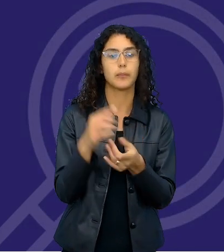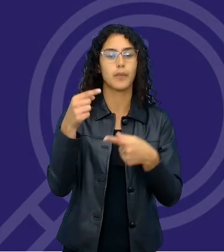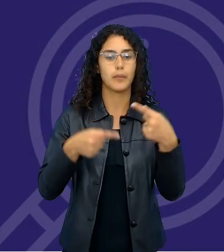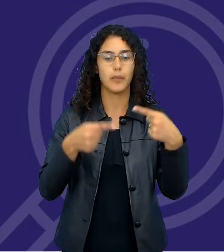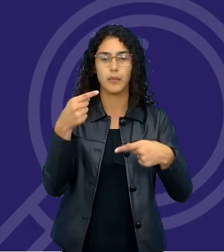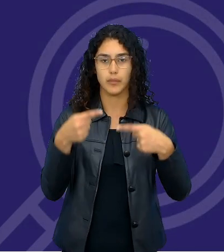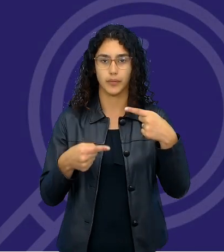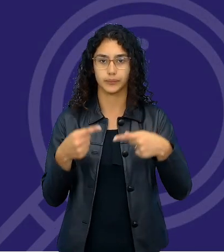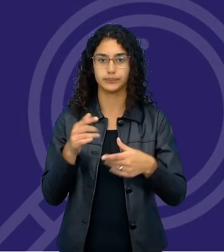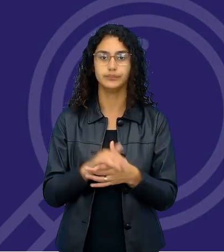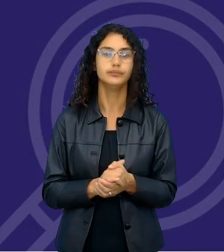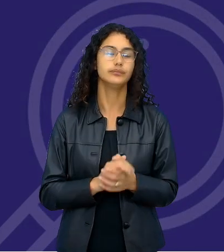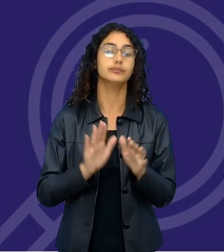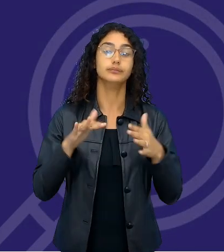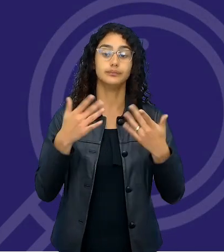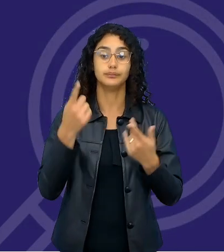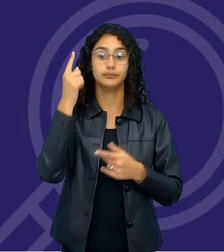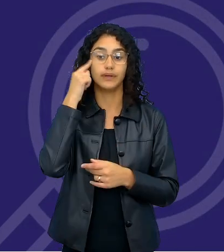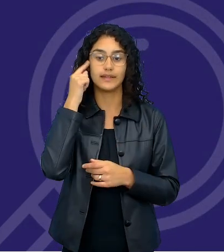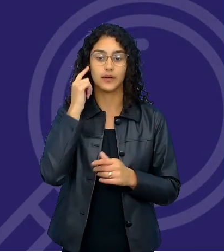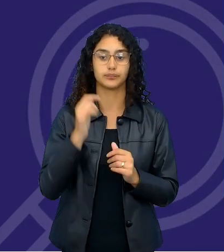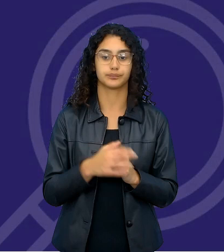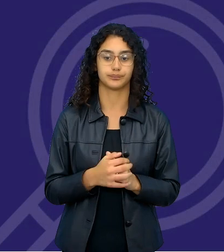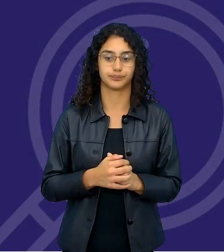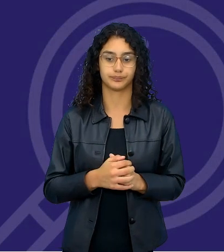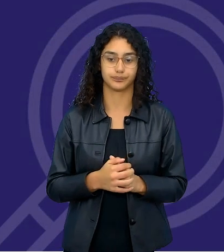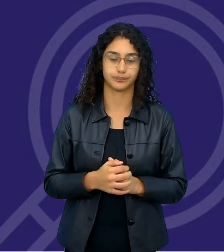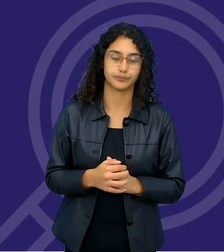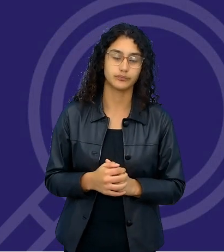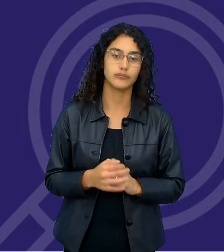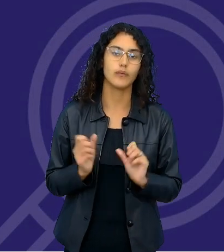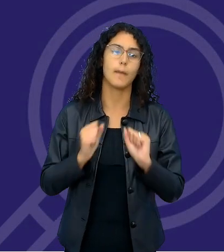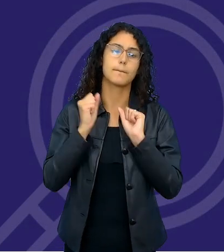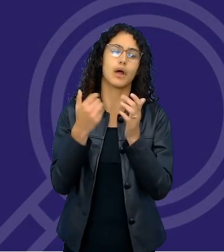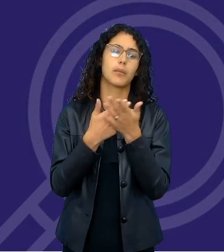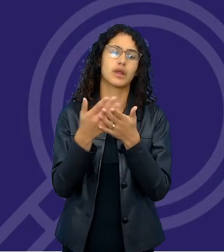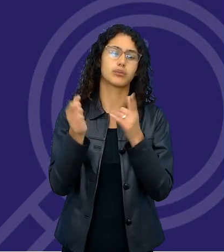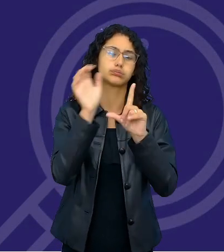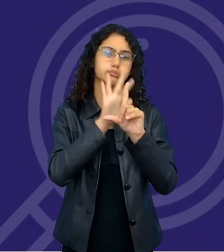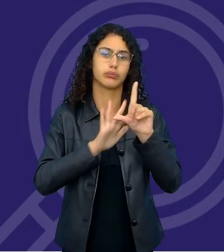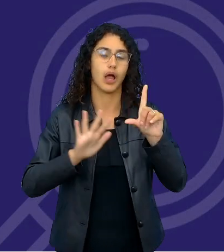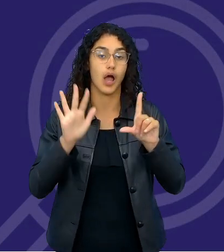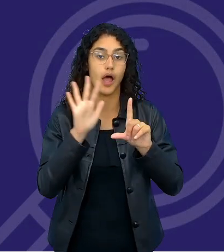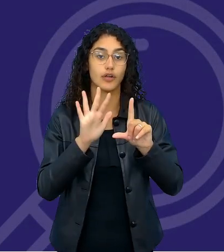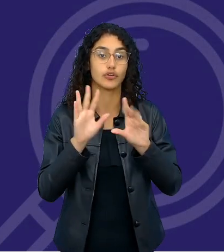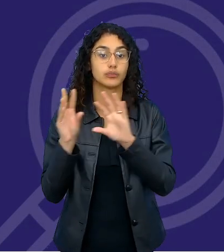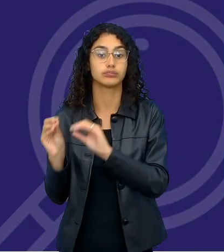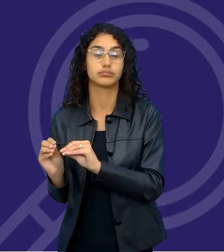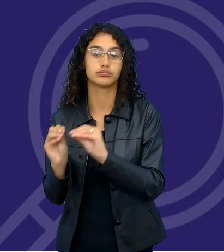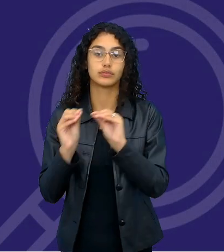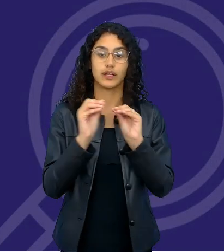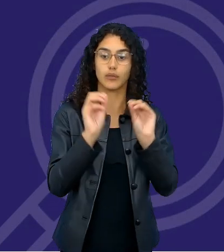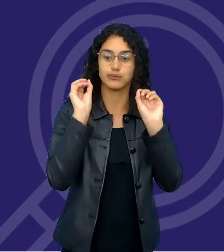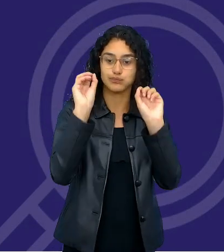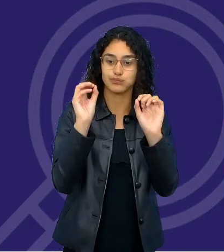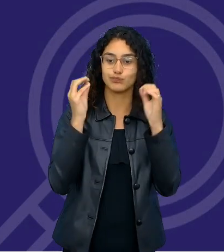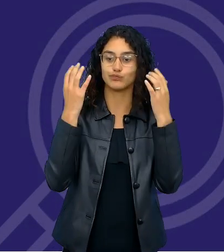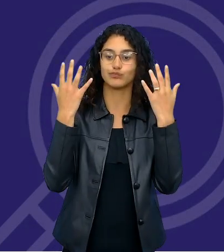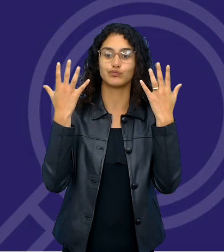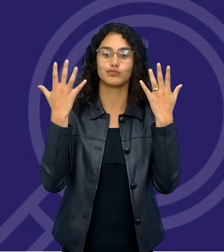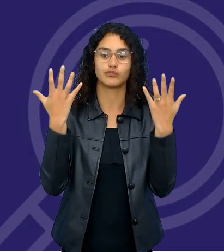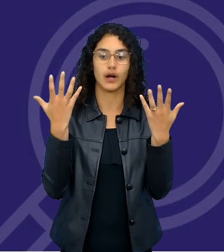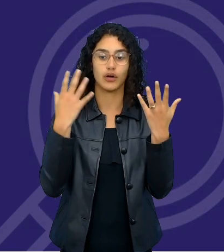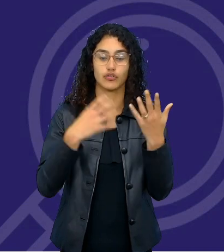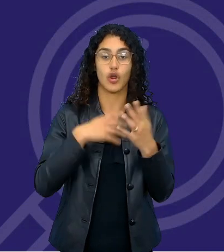discussão. Né? Então, vamos pensar, né? A gente pode começar com uma imagem, a gente pode trazer um evento de alguém,